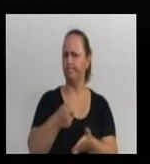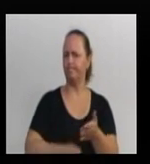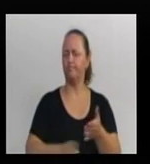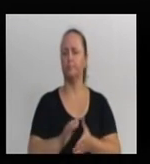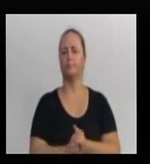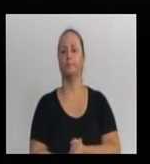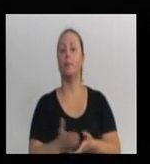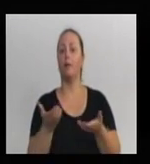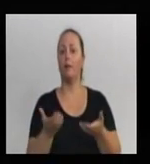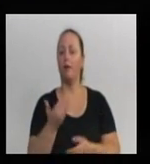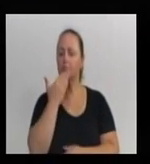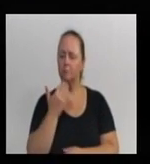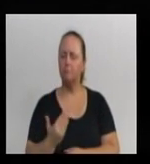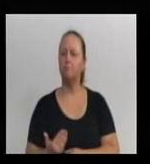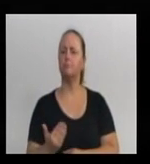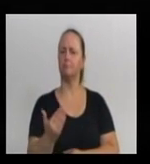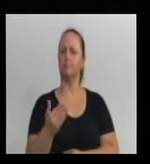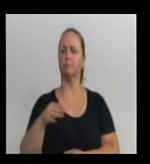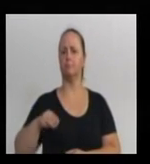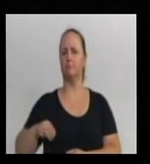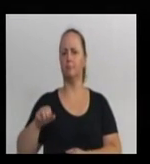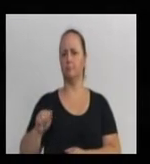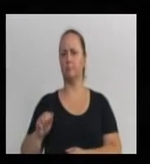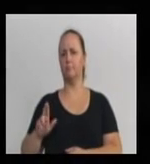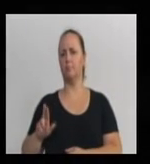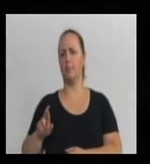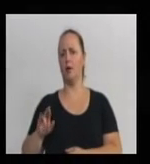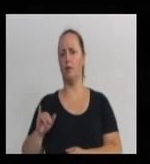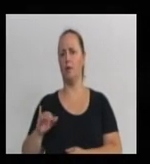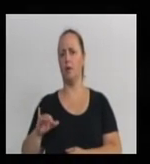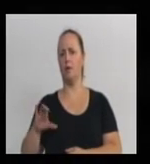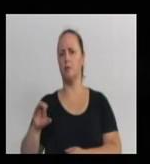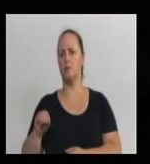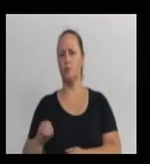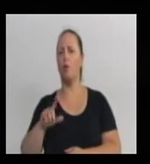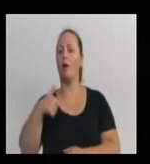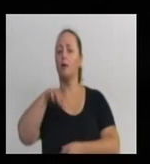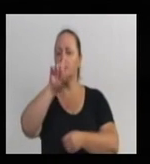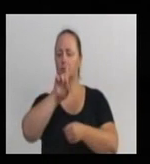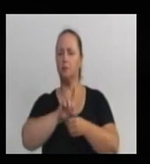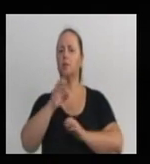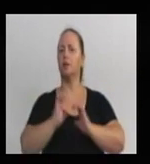Maurício, diretor desta empresa que nos atendeu, nos passou